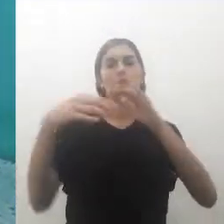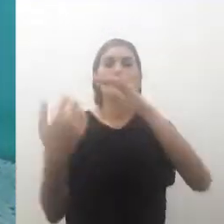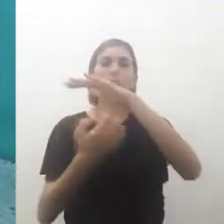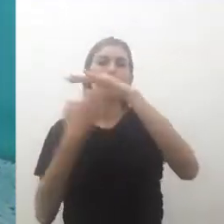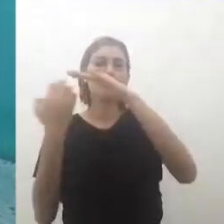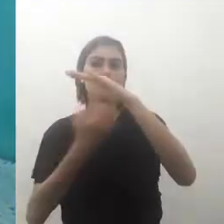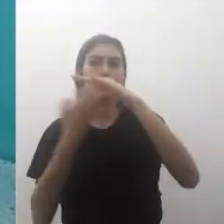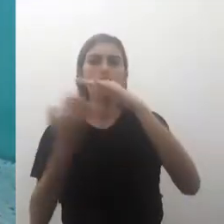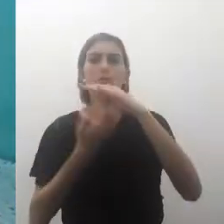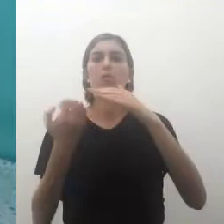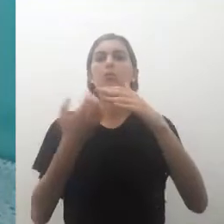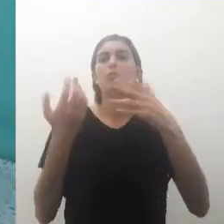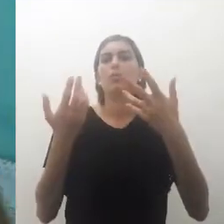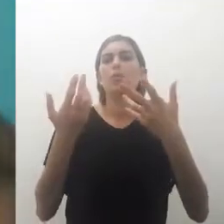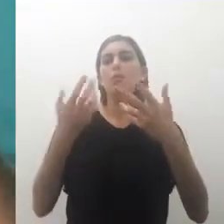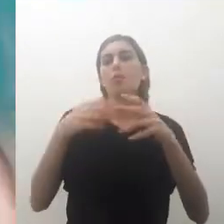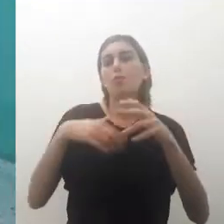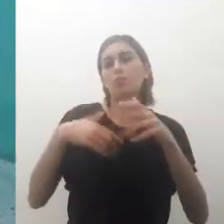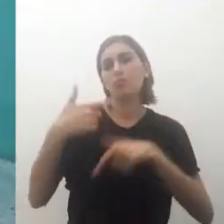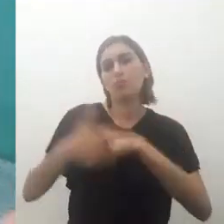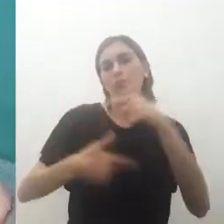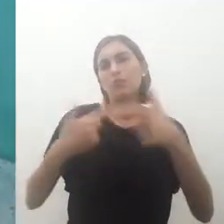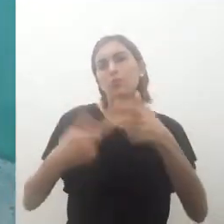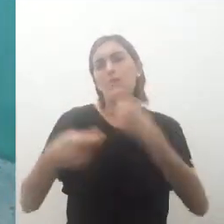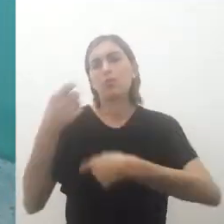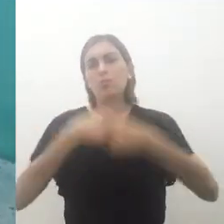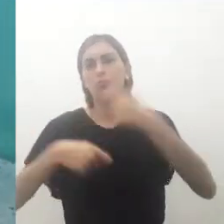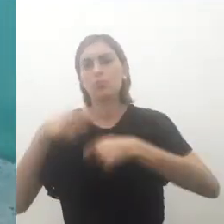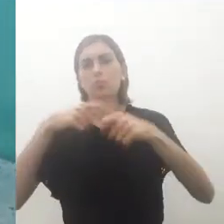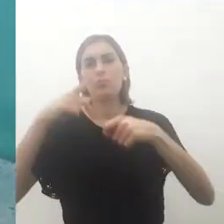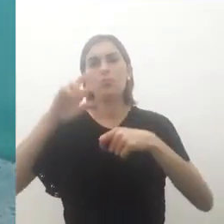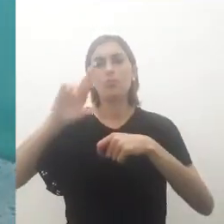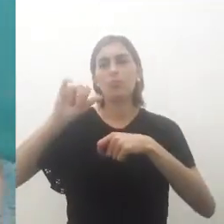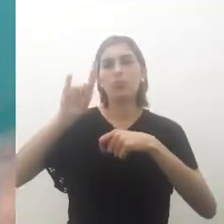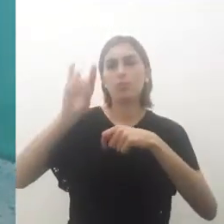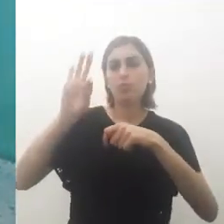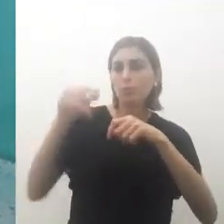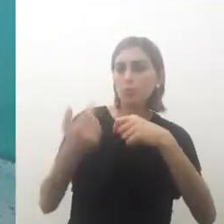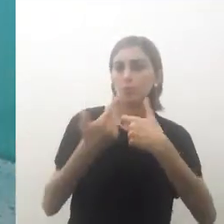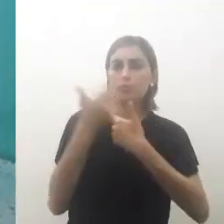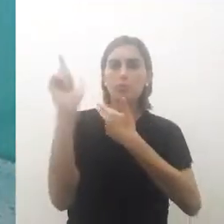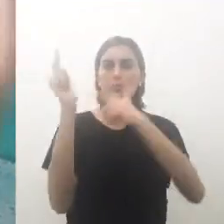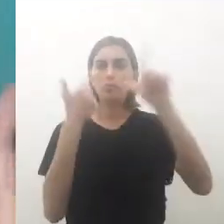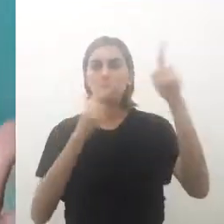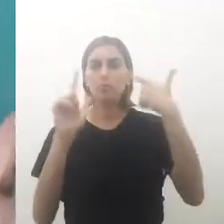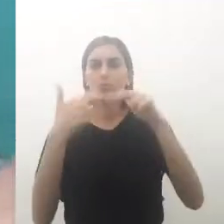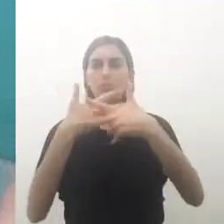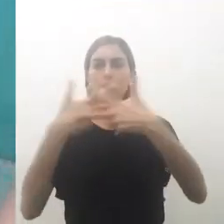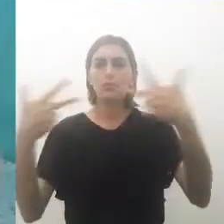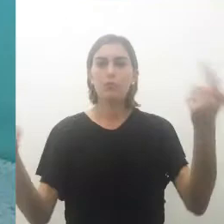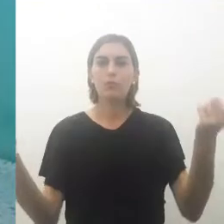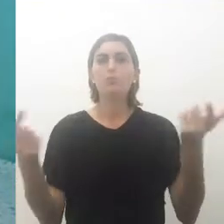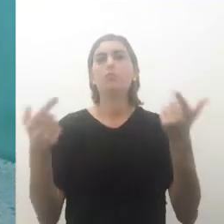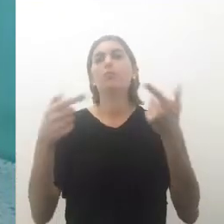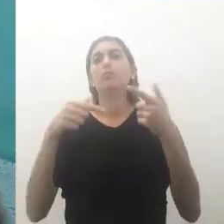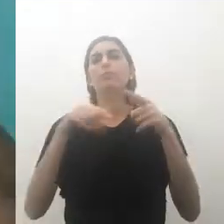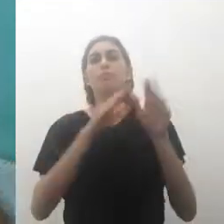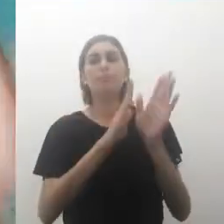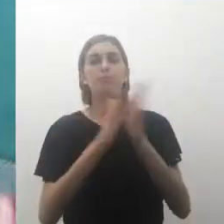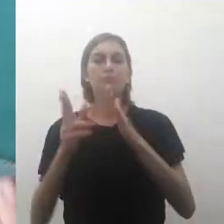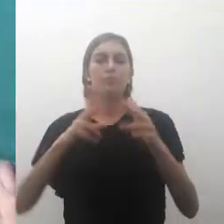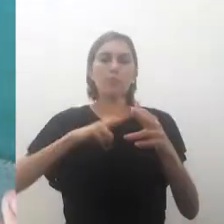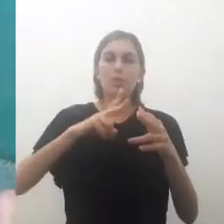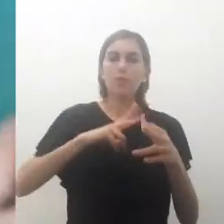gerais da empresa, que seja oferecer serviços, negócios, produtos ou outras coisas, né? Sejam